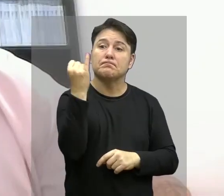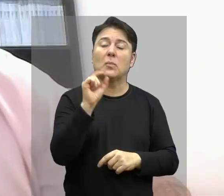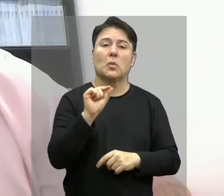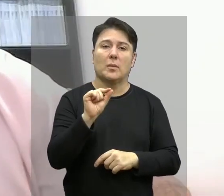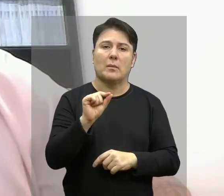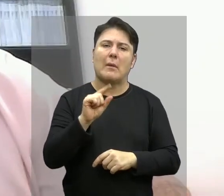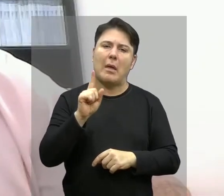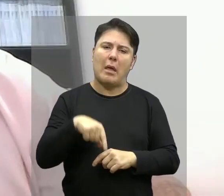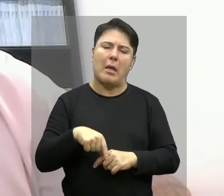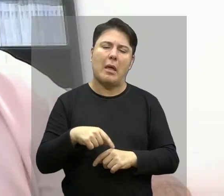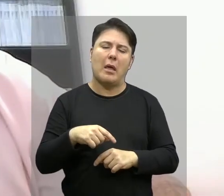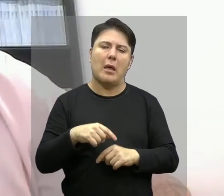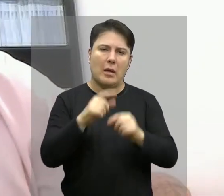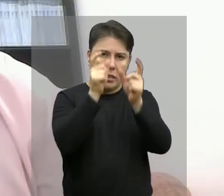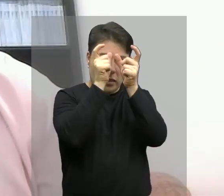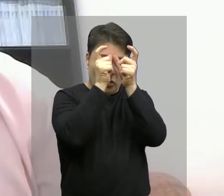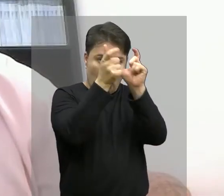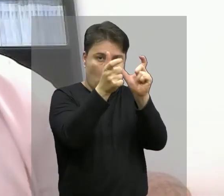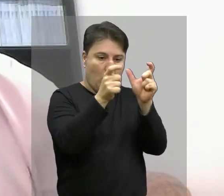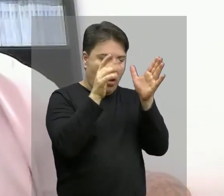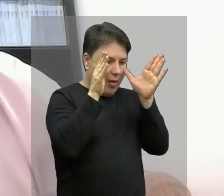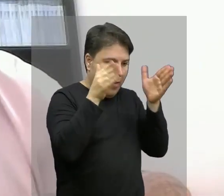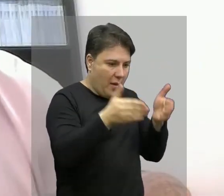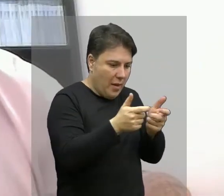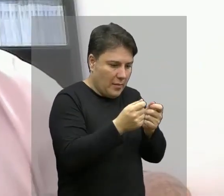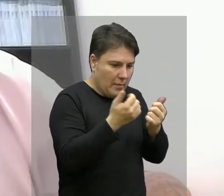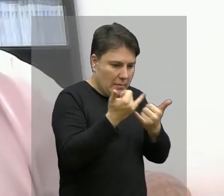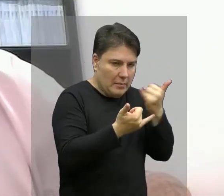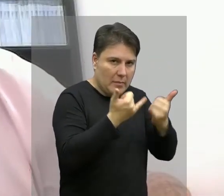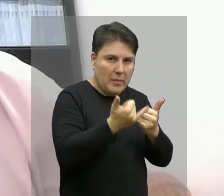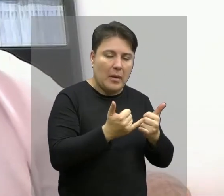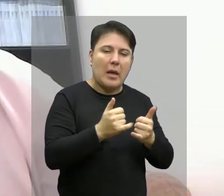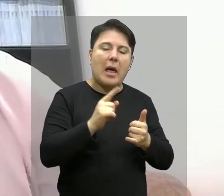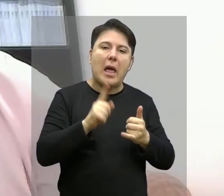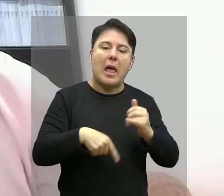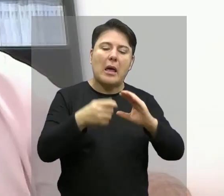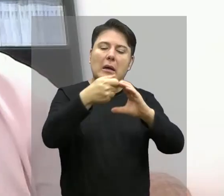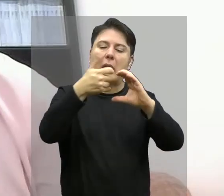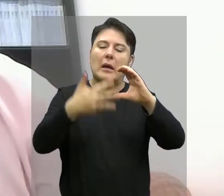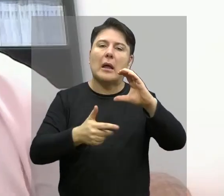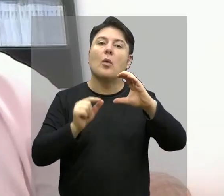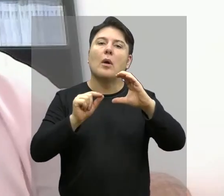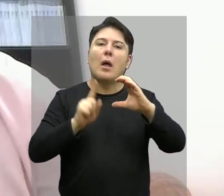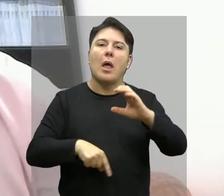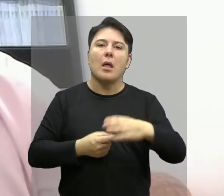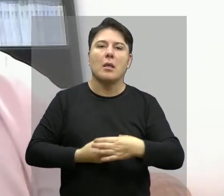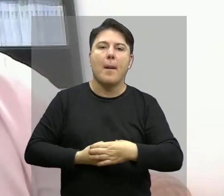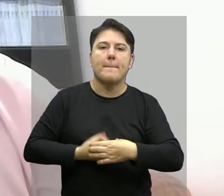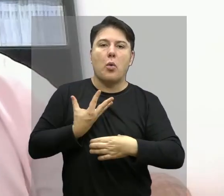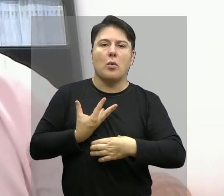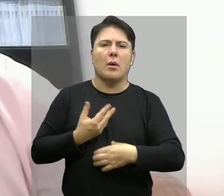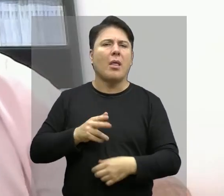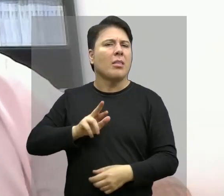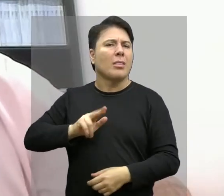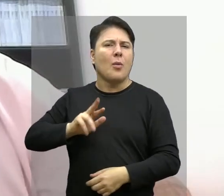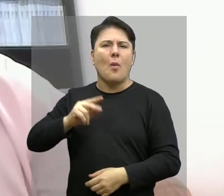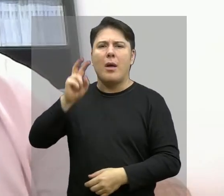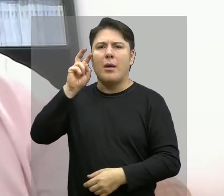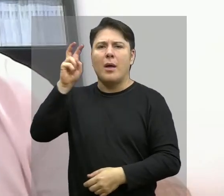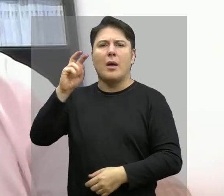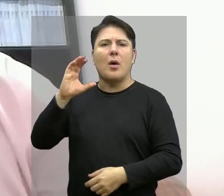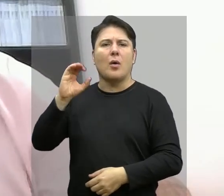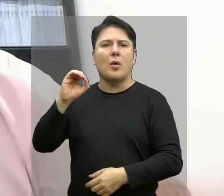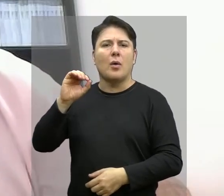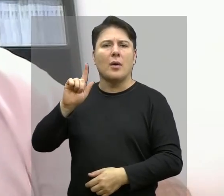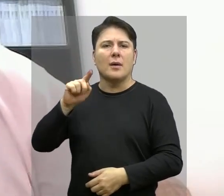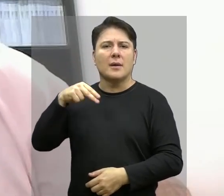uma das características do transtorno do jogo é o transtorno do impulso, né? Então, não se trata de cognição, não se trata muito das